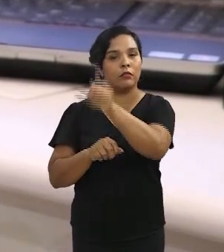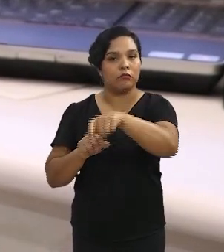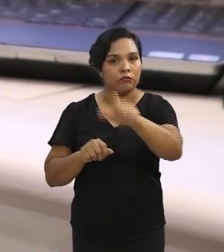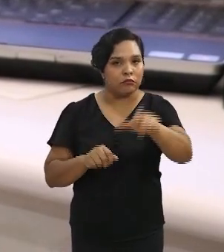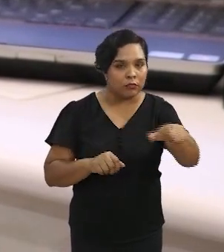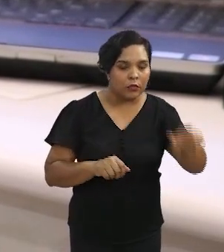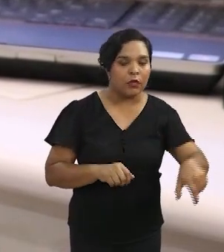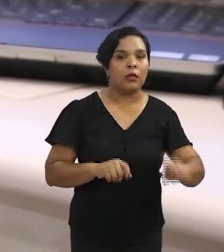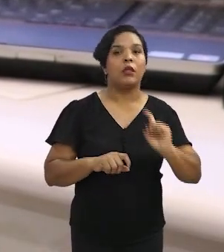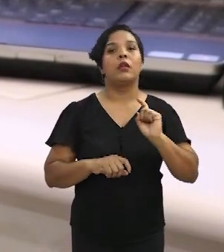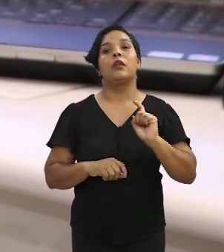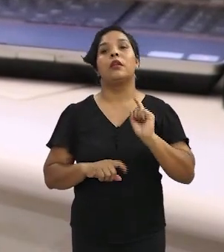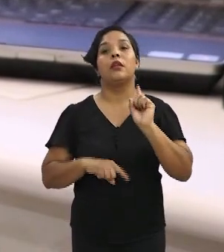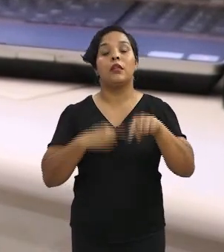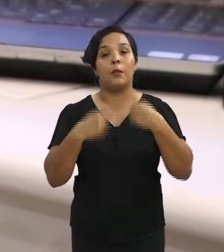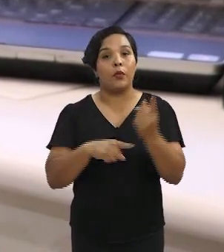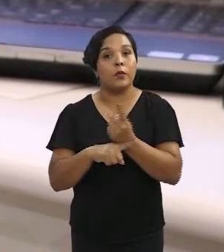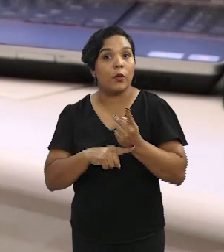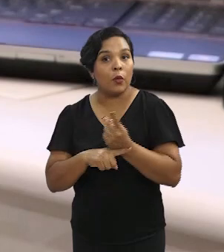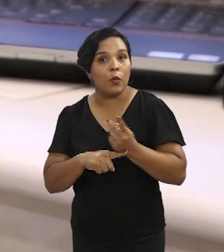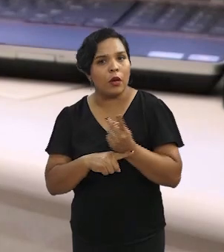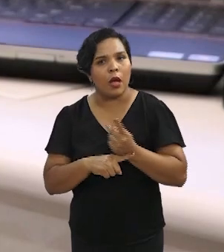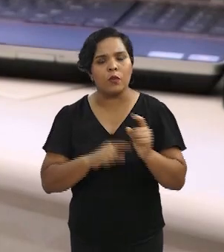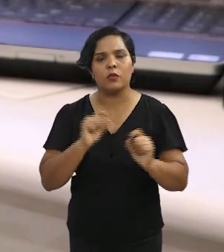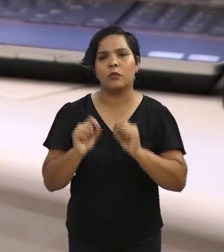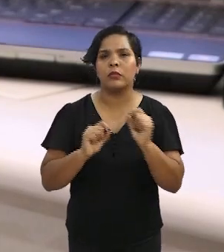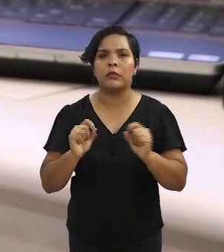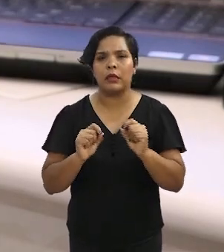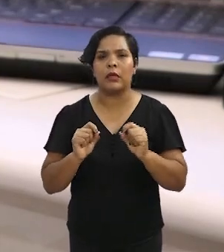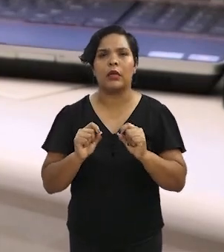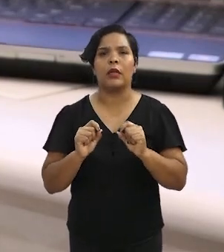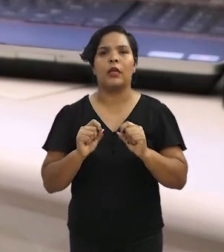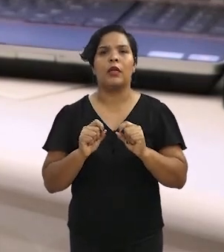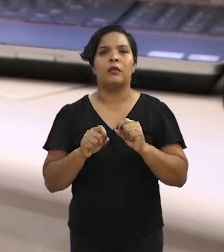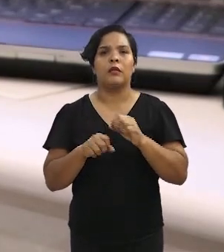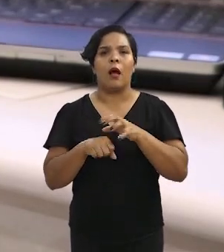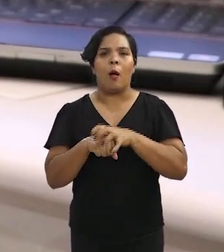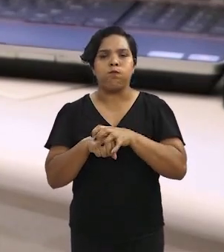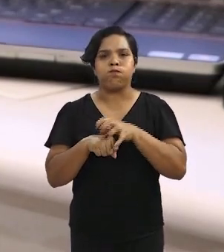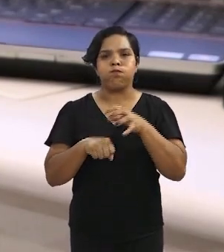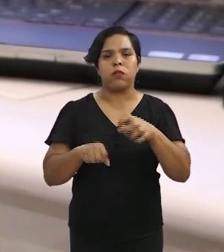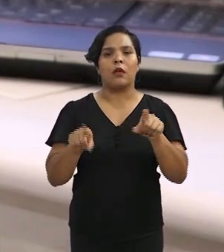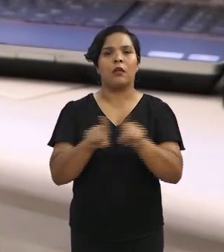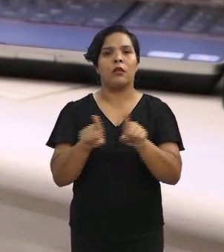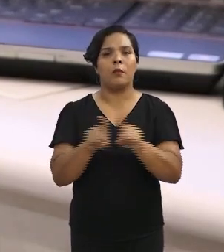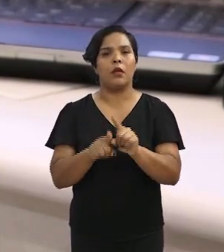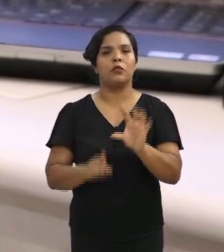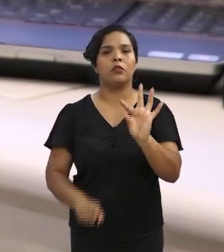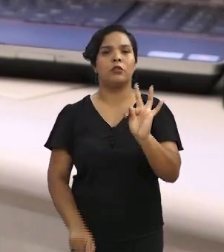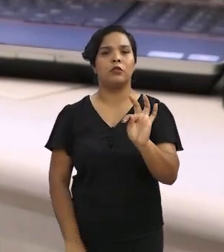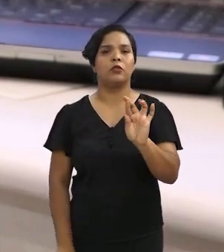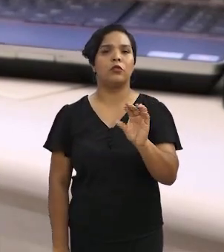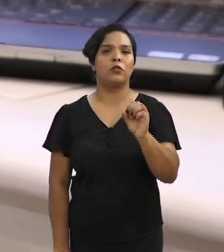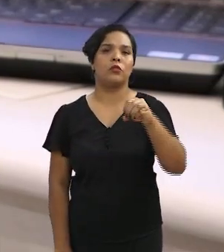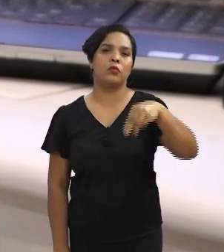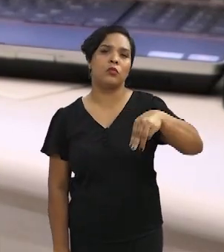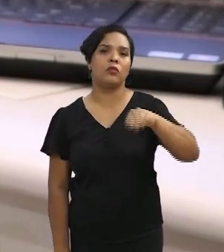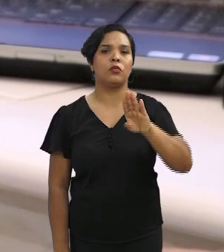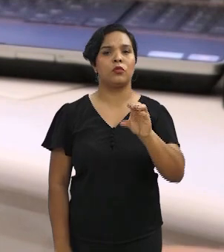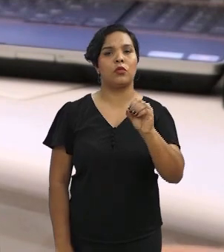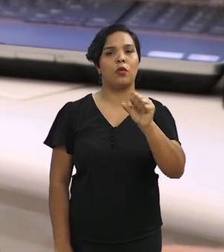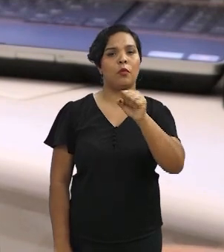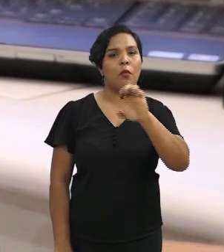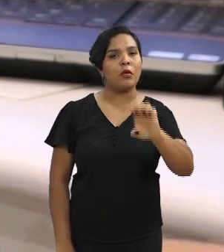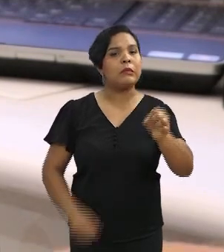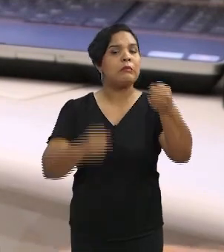sangue desses pacientes e nós procuramos marcadores de inflamação e de trombose que